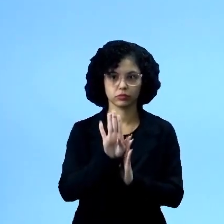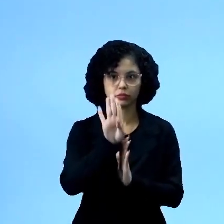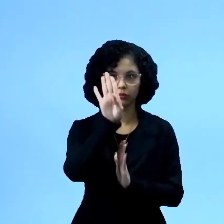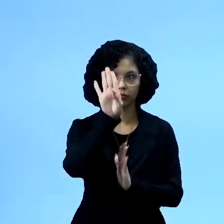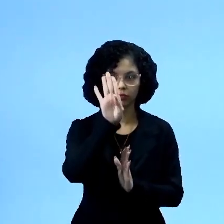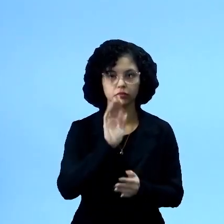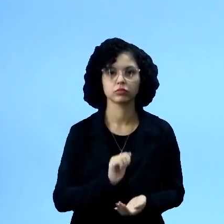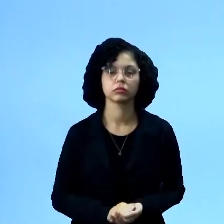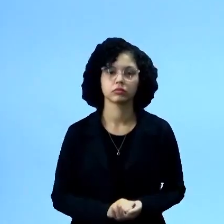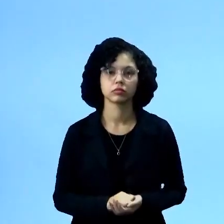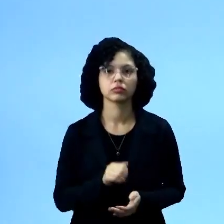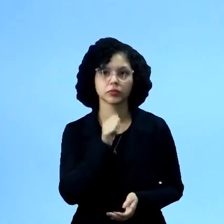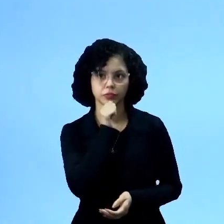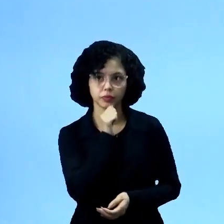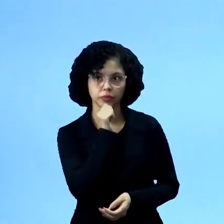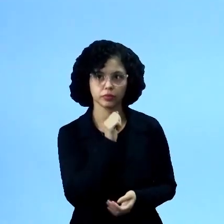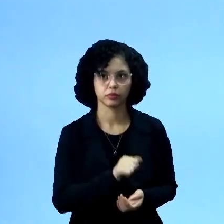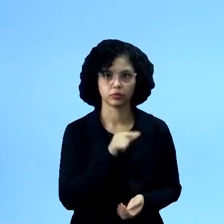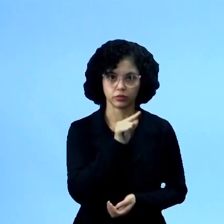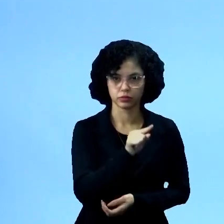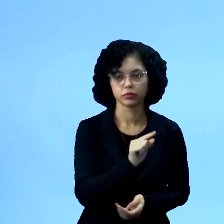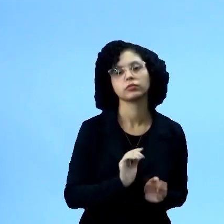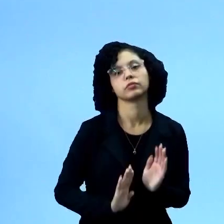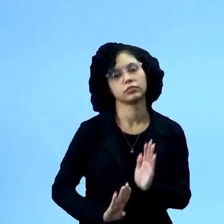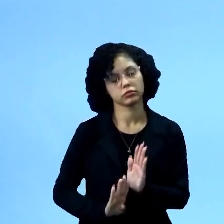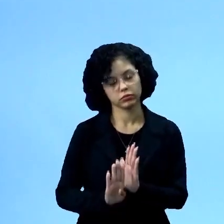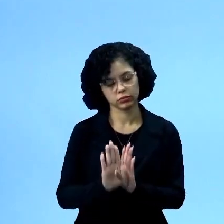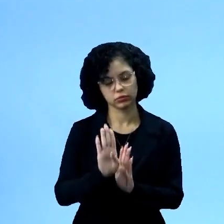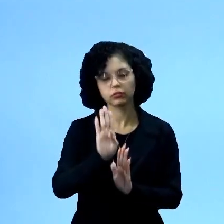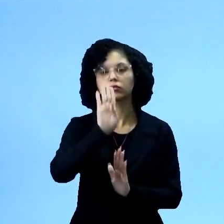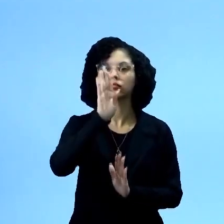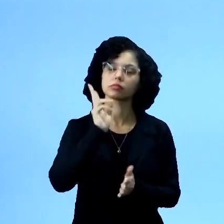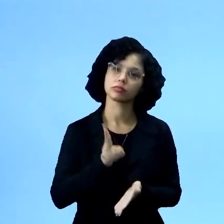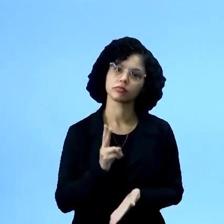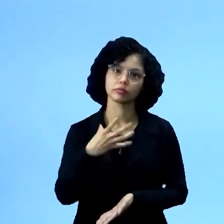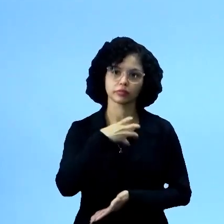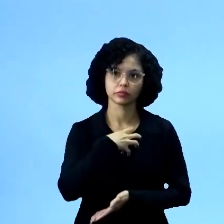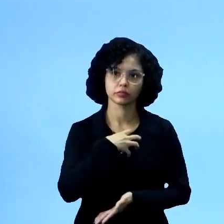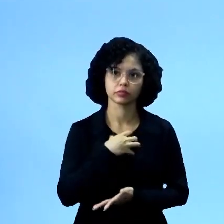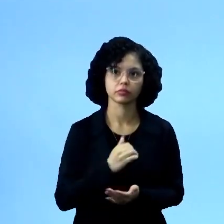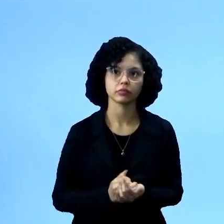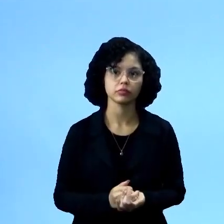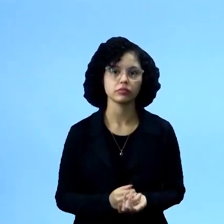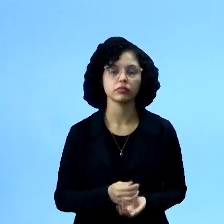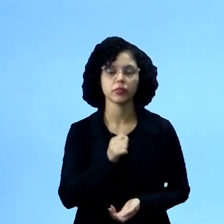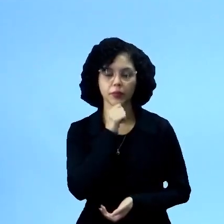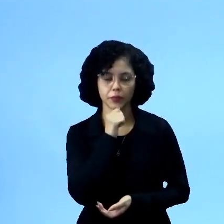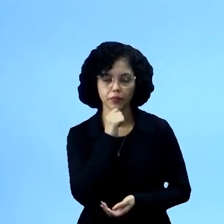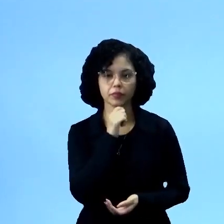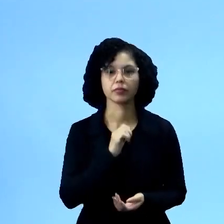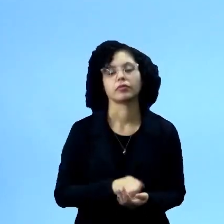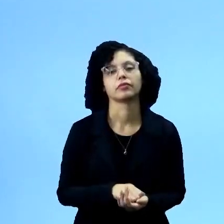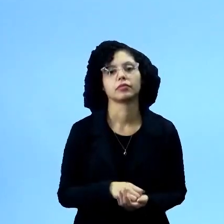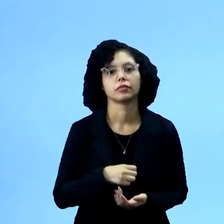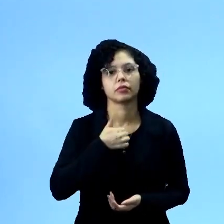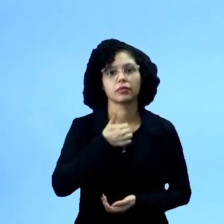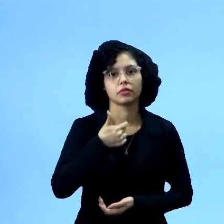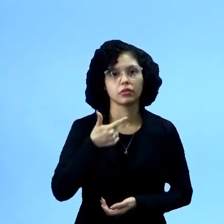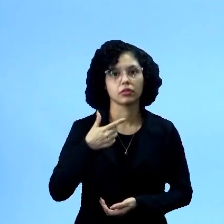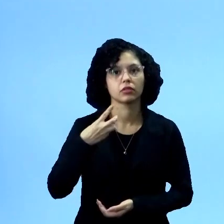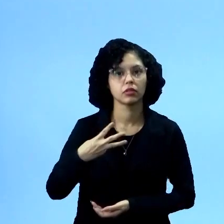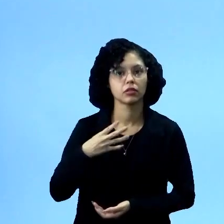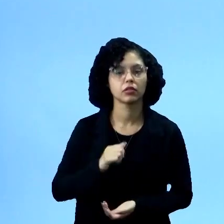Você chega no elevador, né? Clica, ele vai no mesmo sentido, do primeiro, segundo, terceiro andar, ou